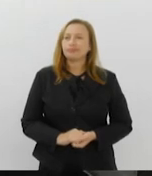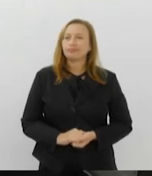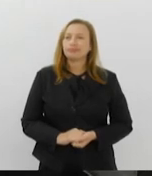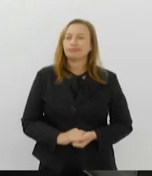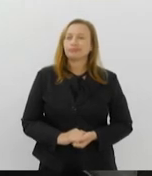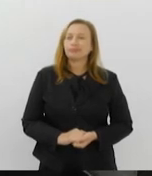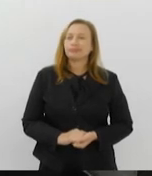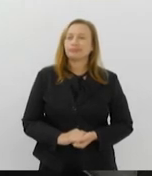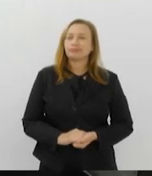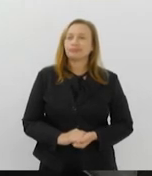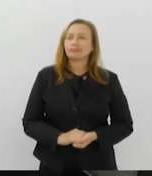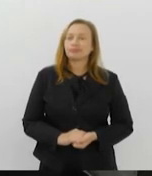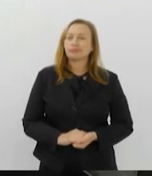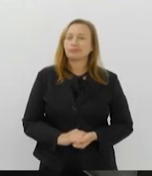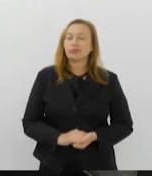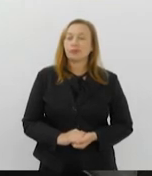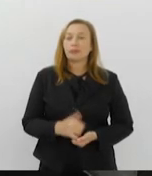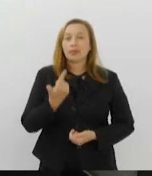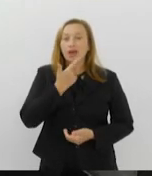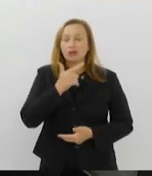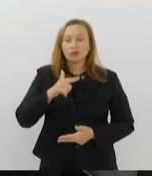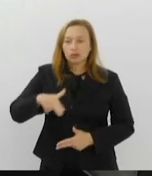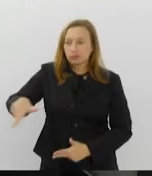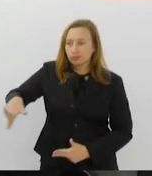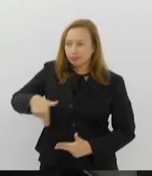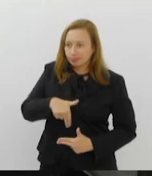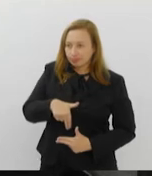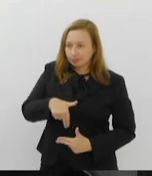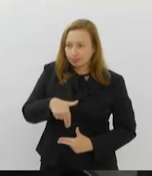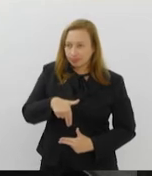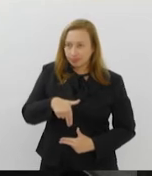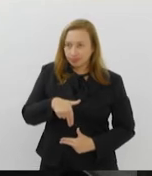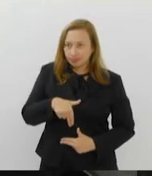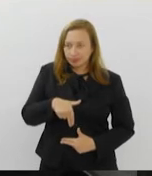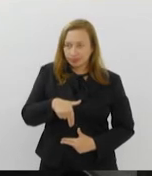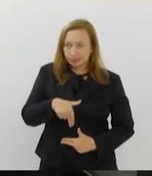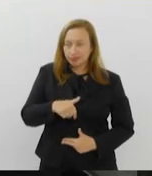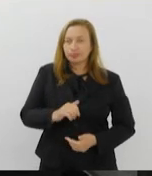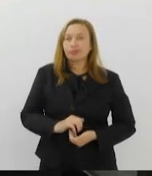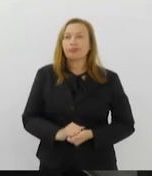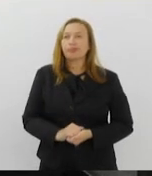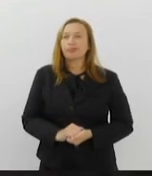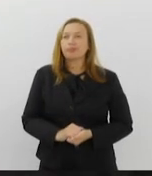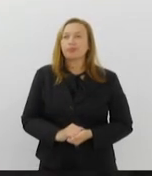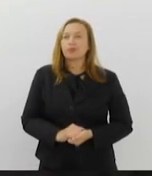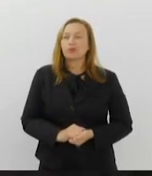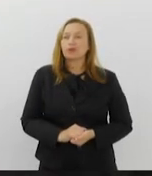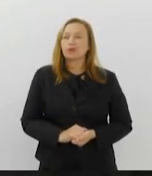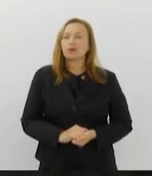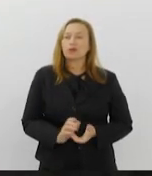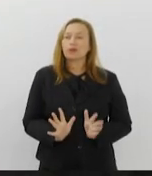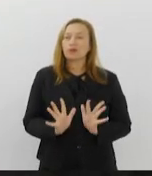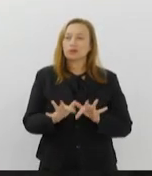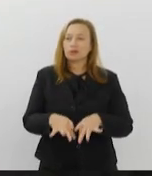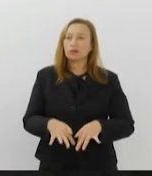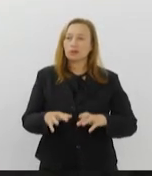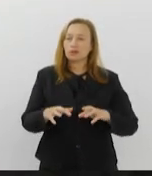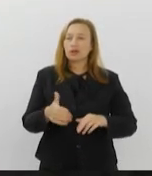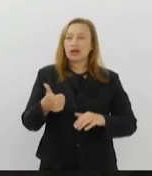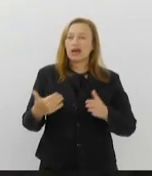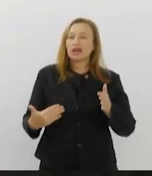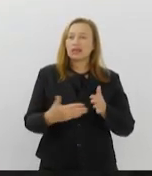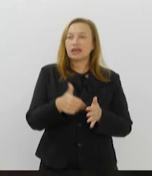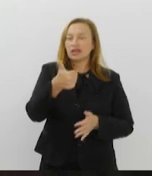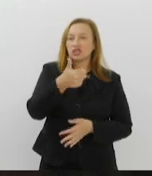presidente não havendo mais número oradores inscrito a presidência suspende a sessão até às